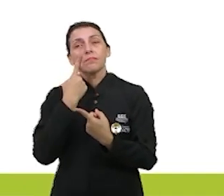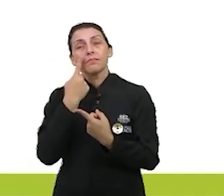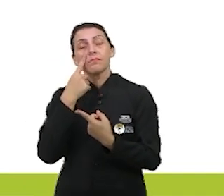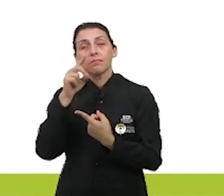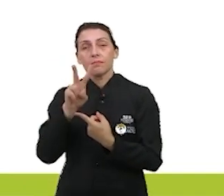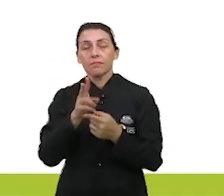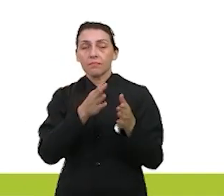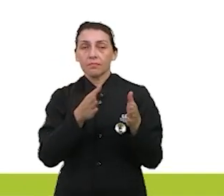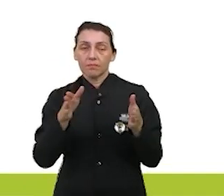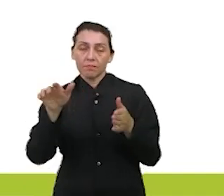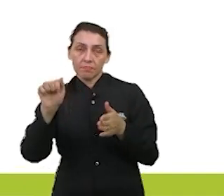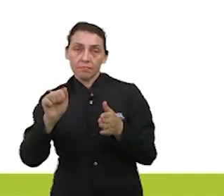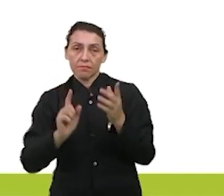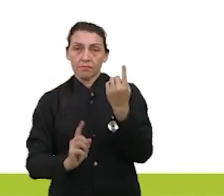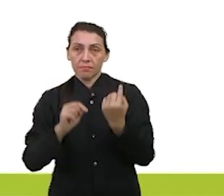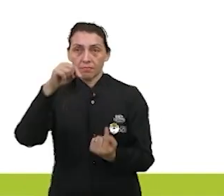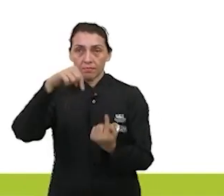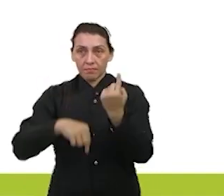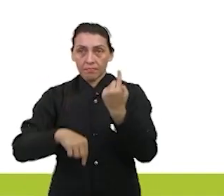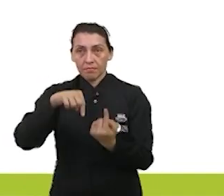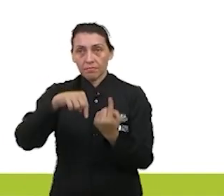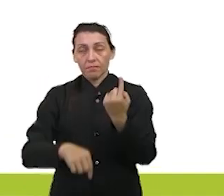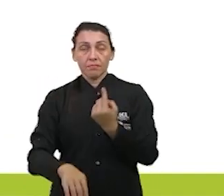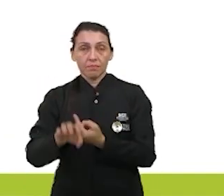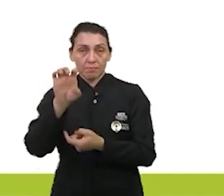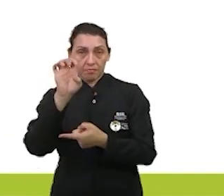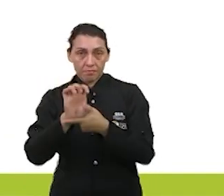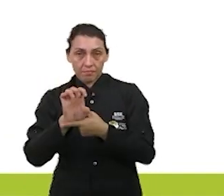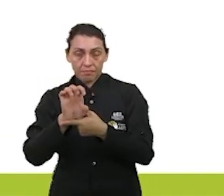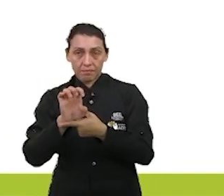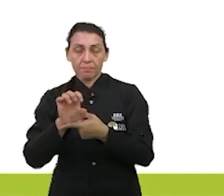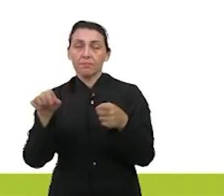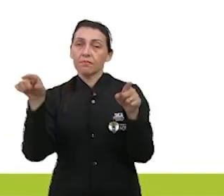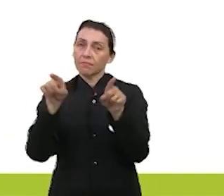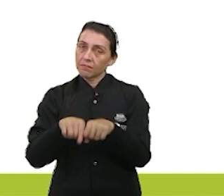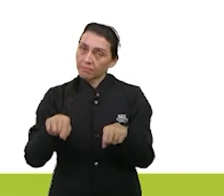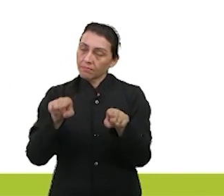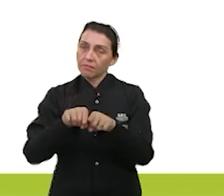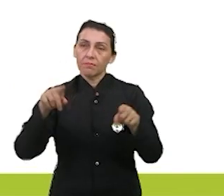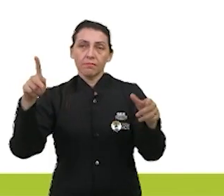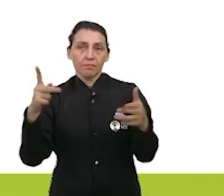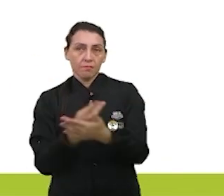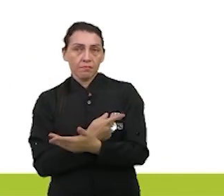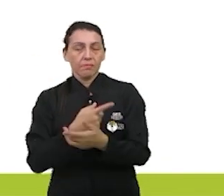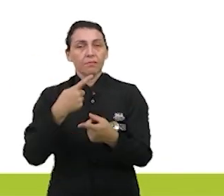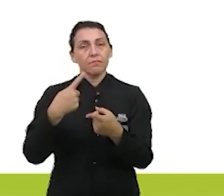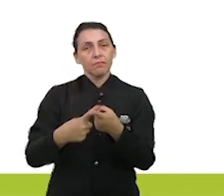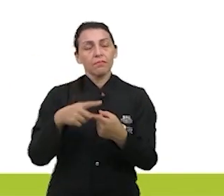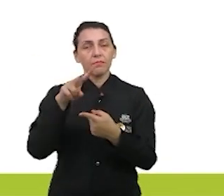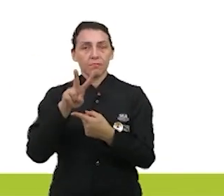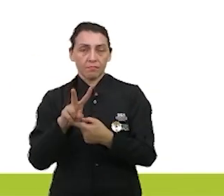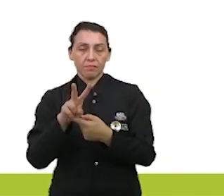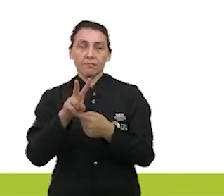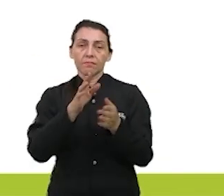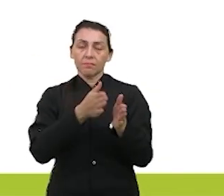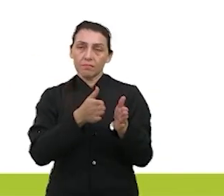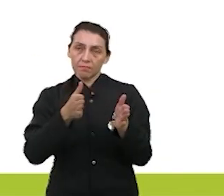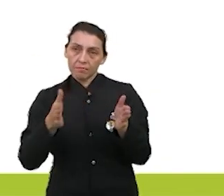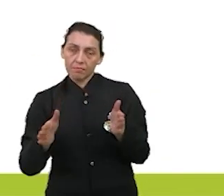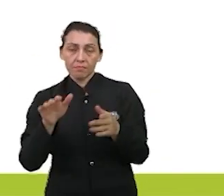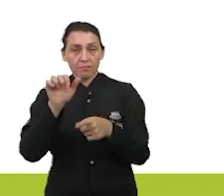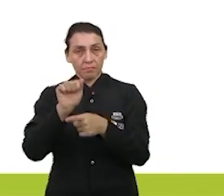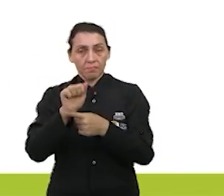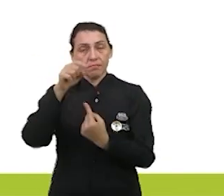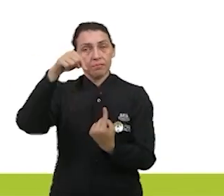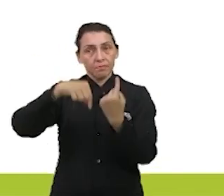está em série e A em paralelo. E a nossa E, também ali errado, porque V está em série e o